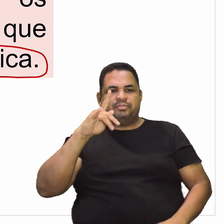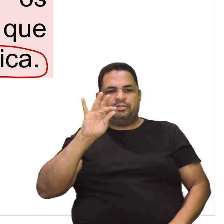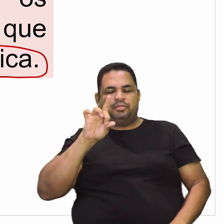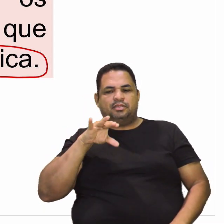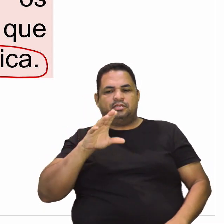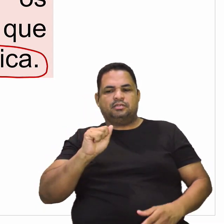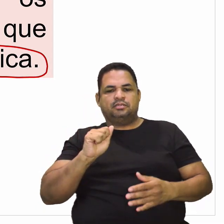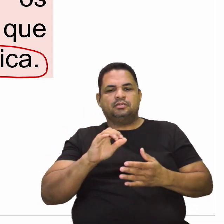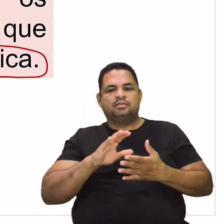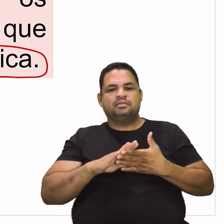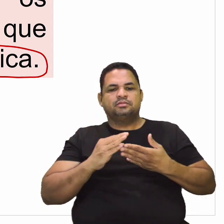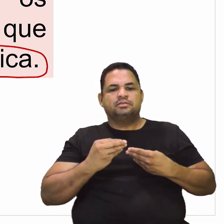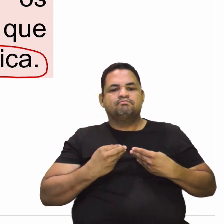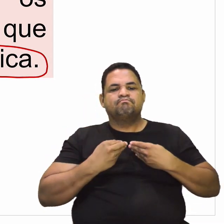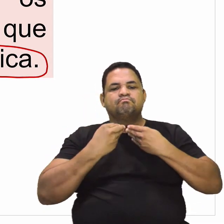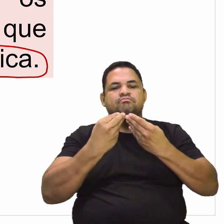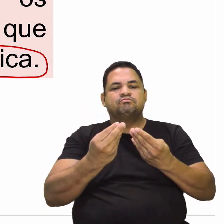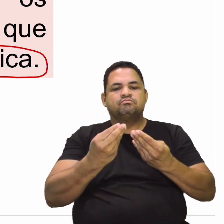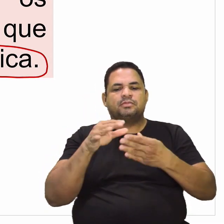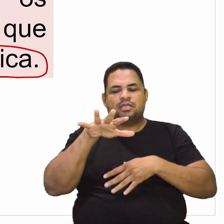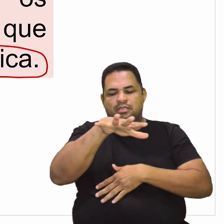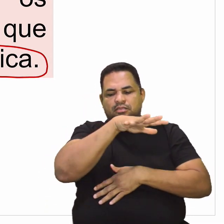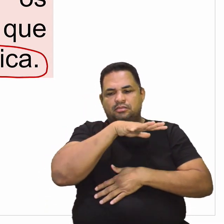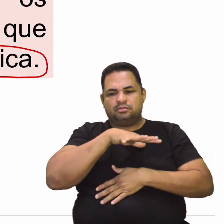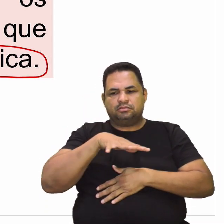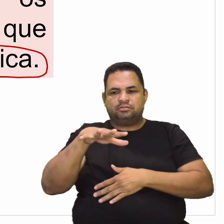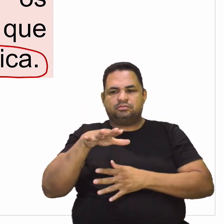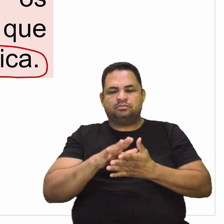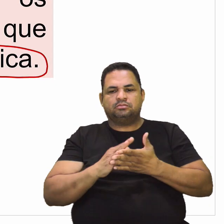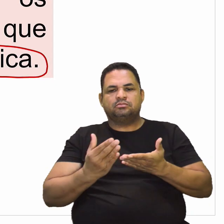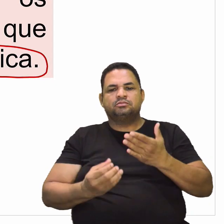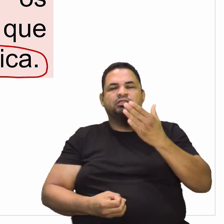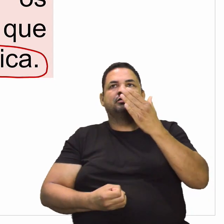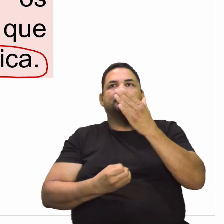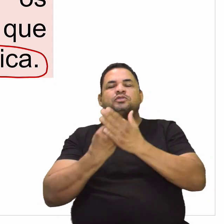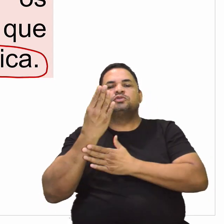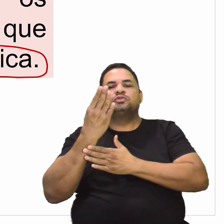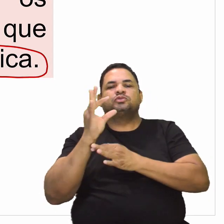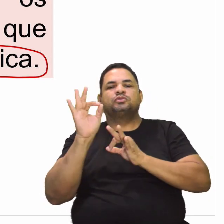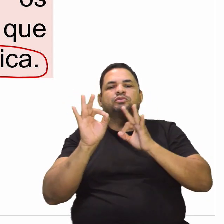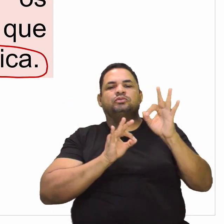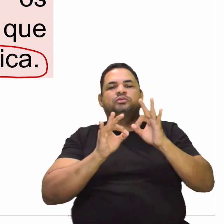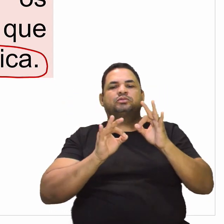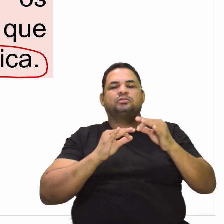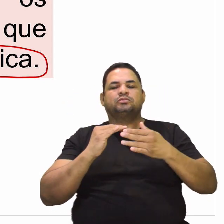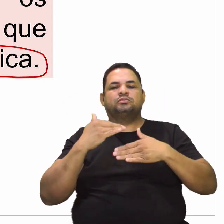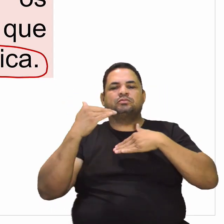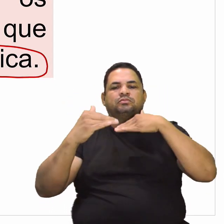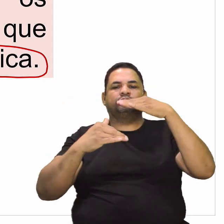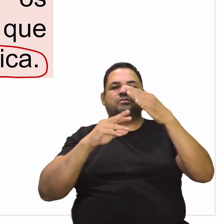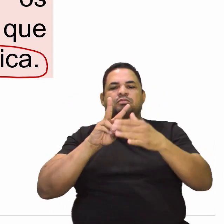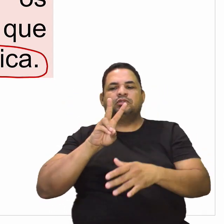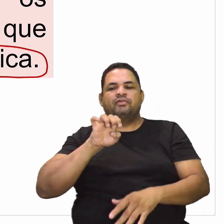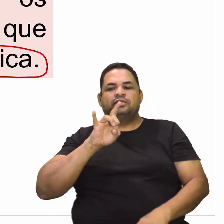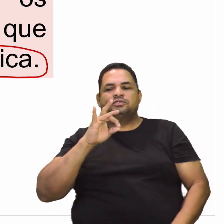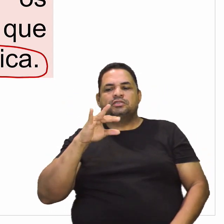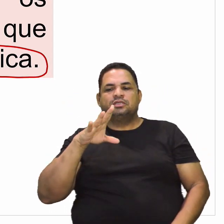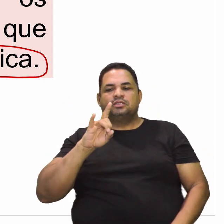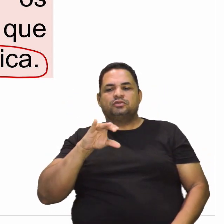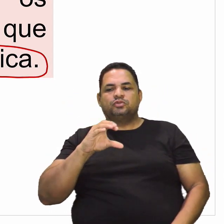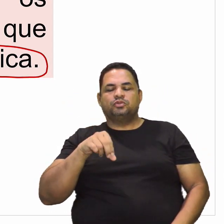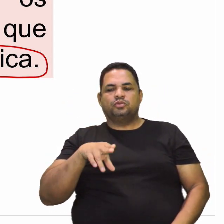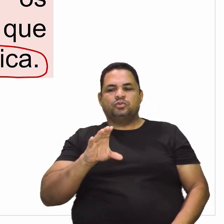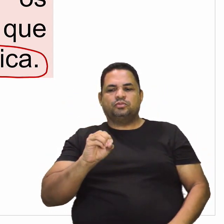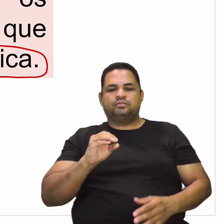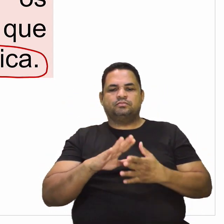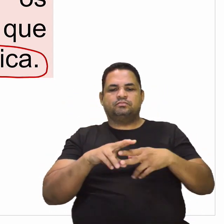que vai doar aquela região que será criada no futuro, próspero, o Vaticano. Por